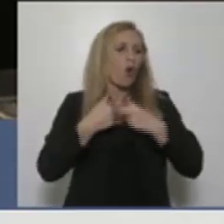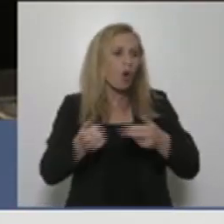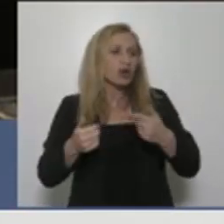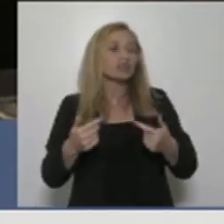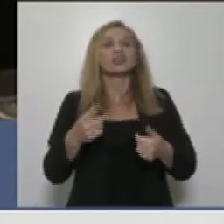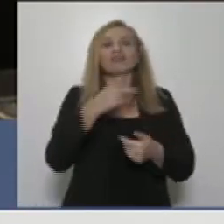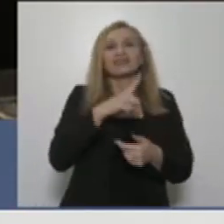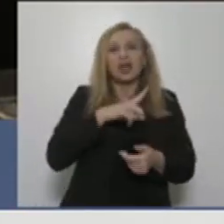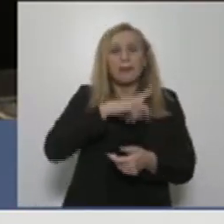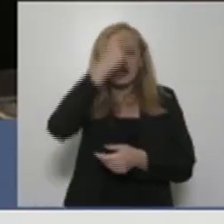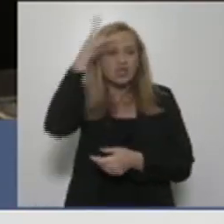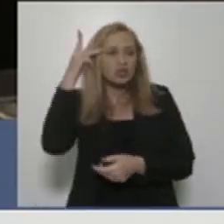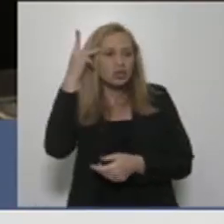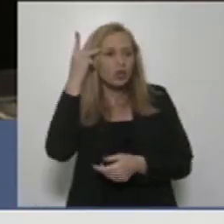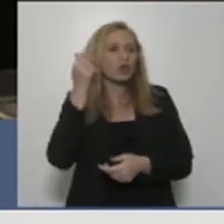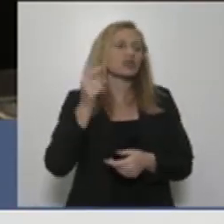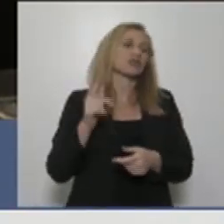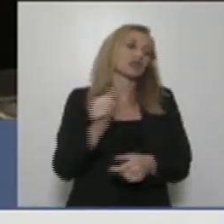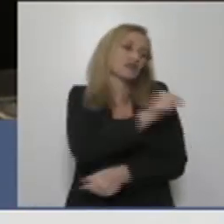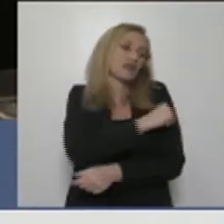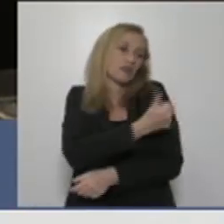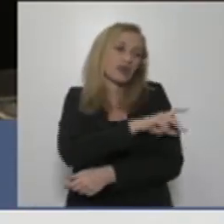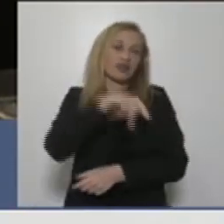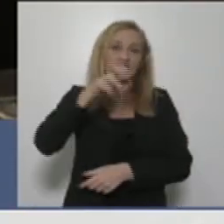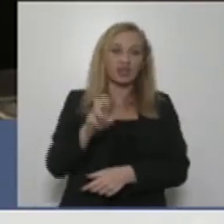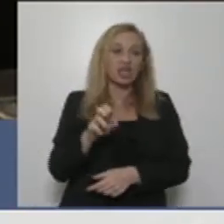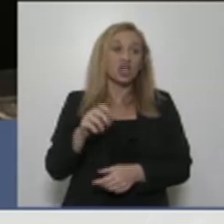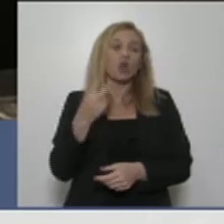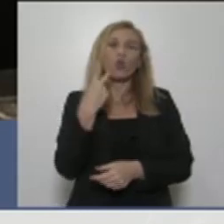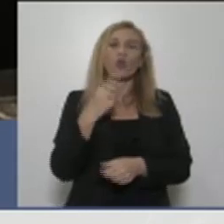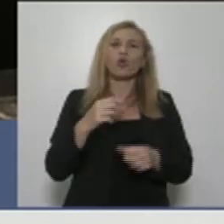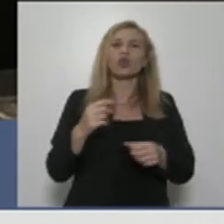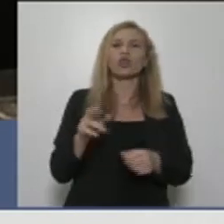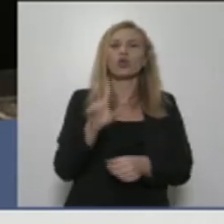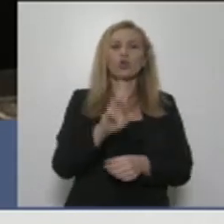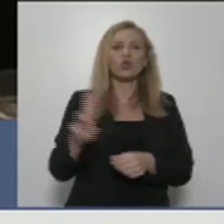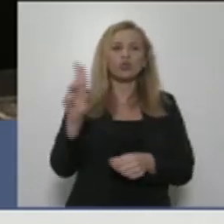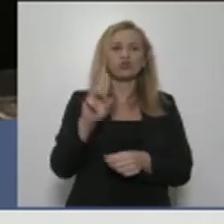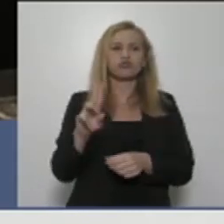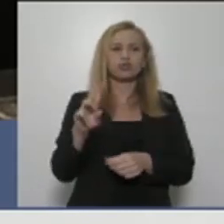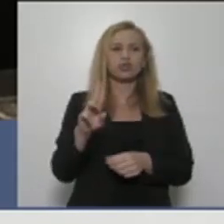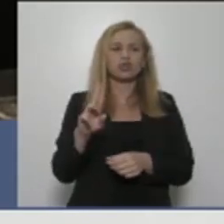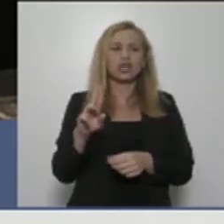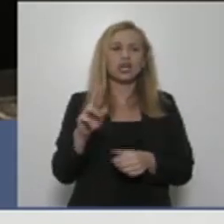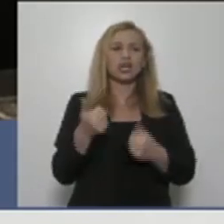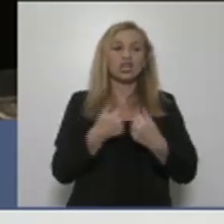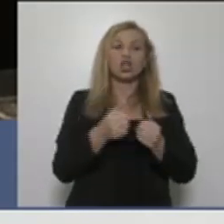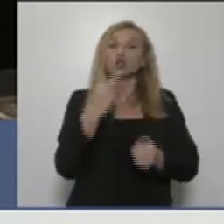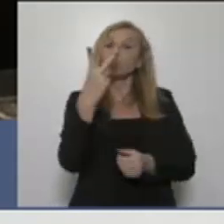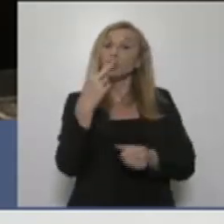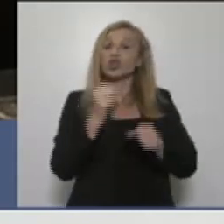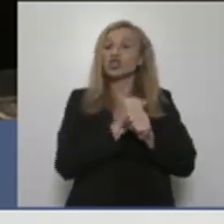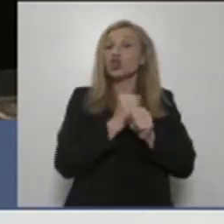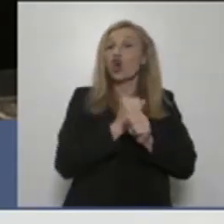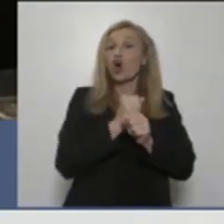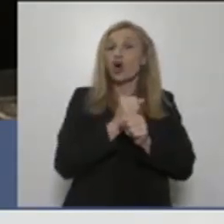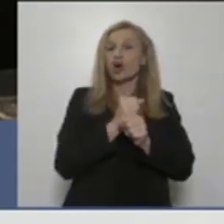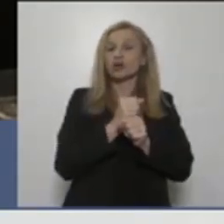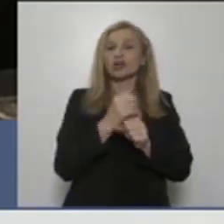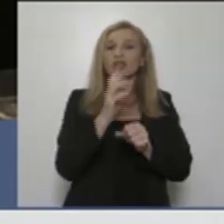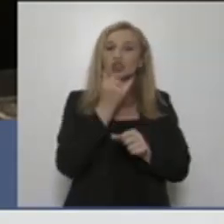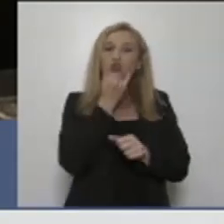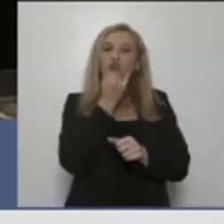gente, enfermeira Rejane, que leva 2 horas lá da Zona Oeste, de Bangu, para chegar aqui no centro e